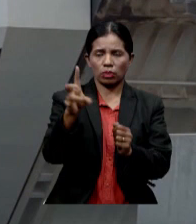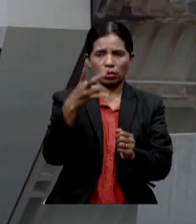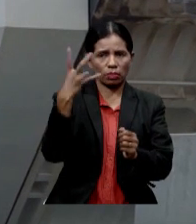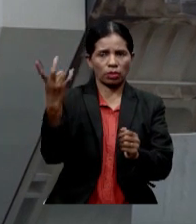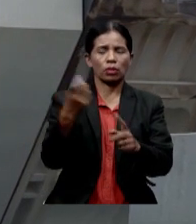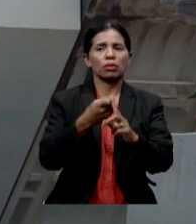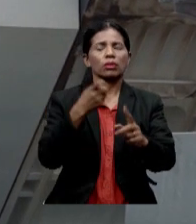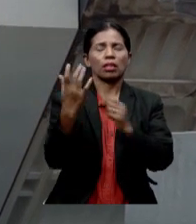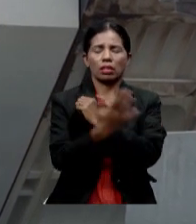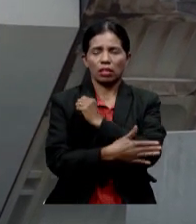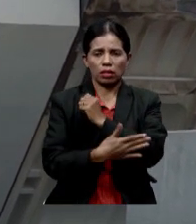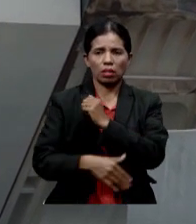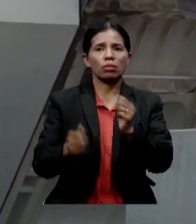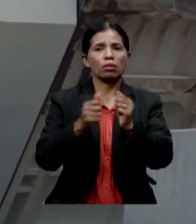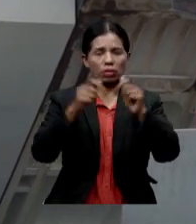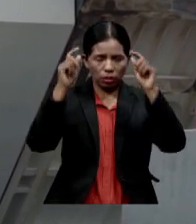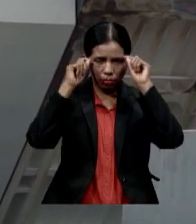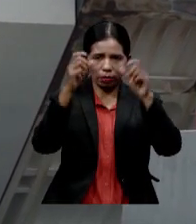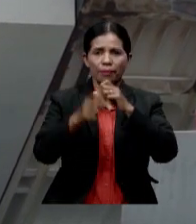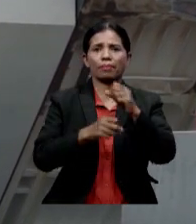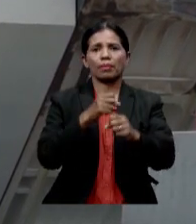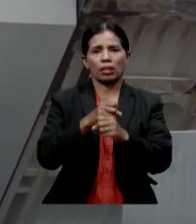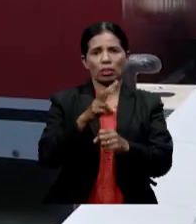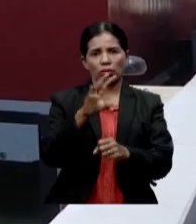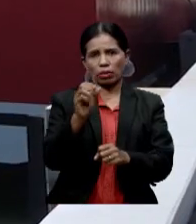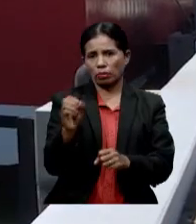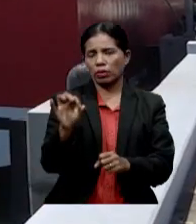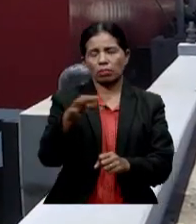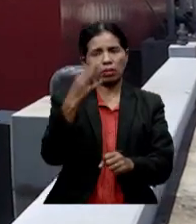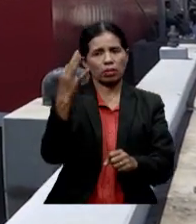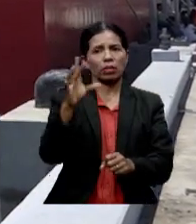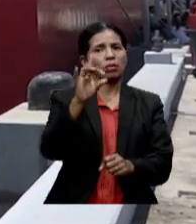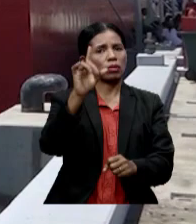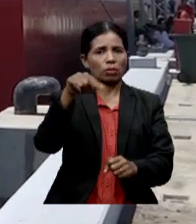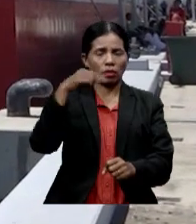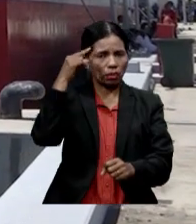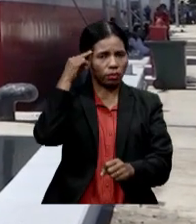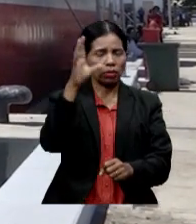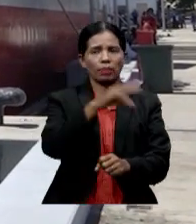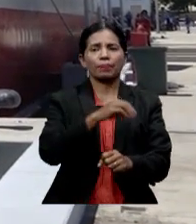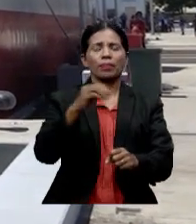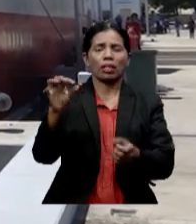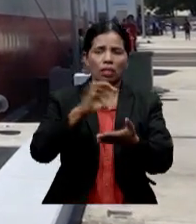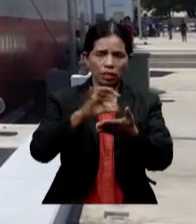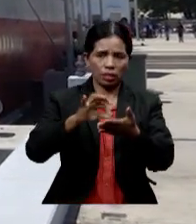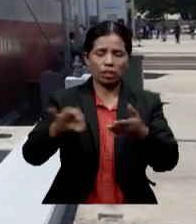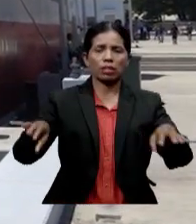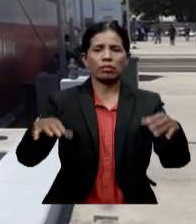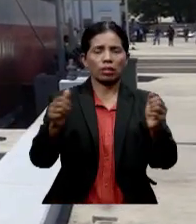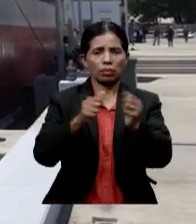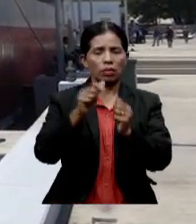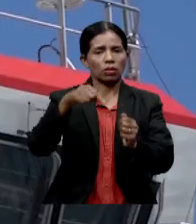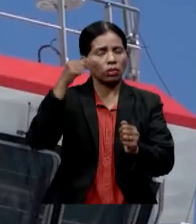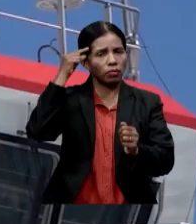husi estrangeiro no Timor-Oan. Iha tinan rihunrua sanulu resin sia oitavo governo constitucional asina acordo ho governo